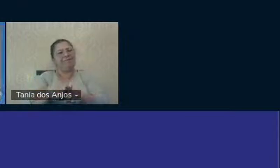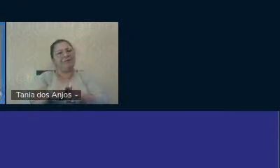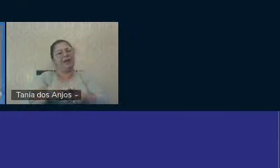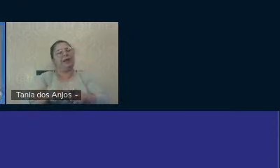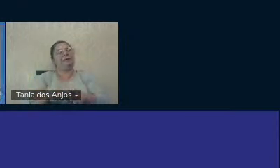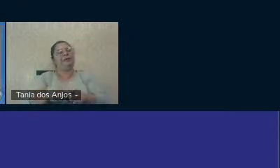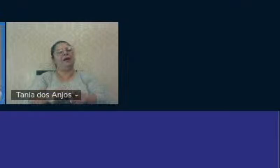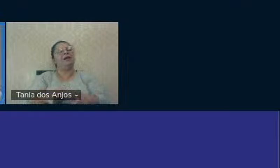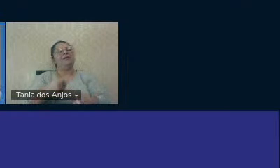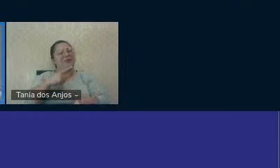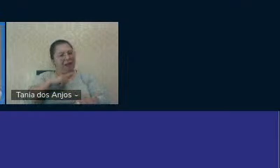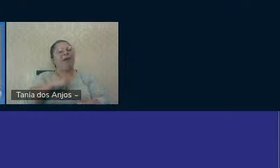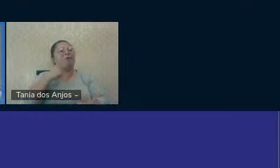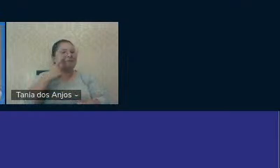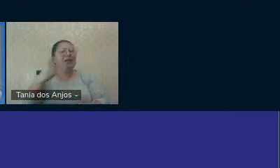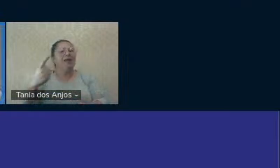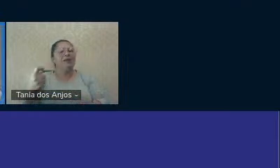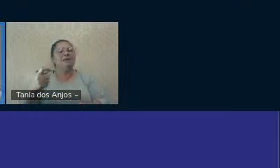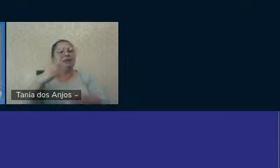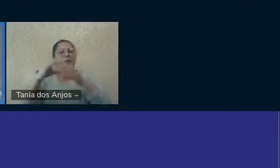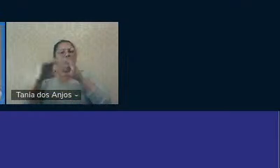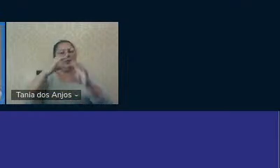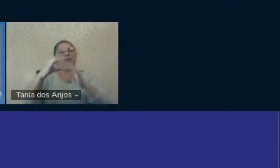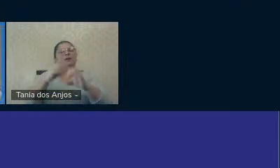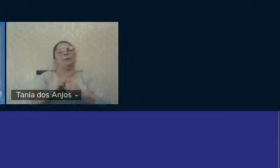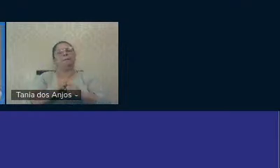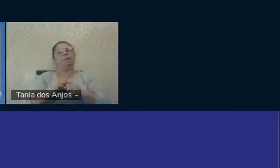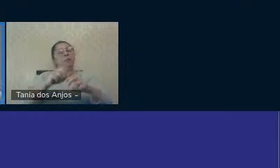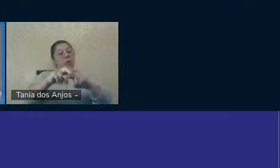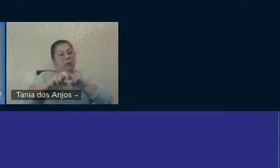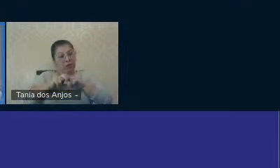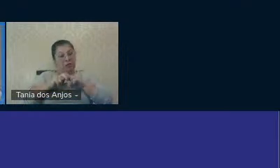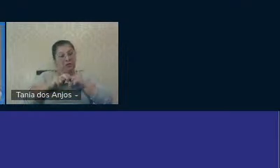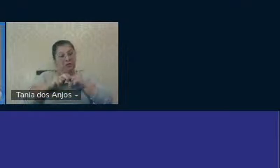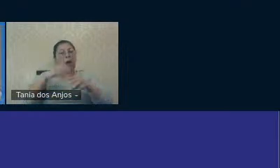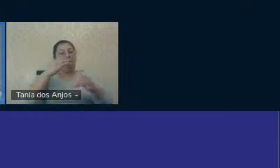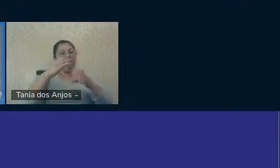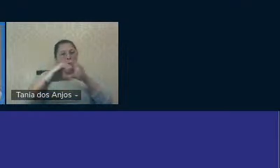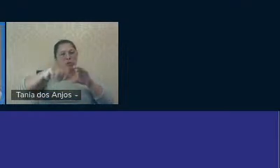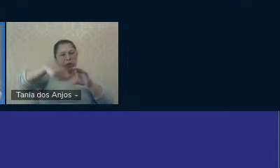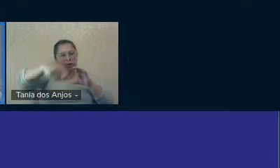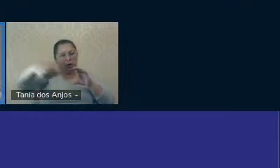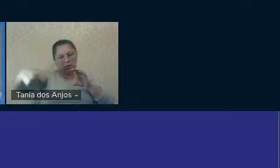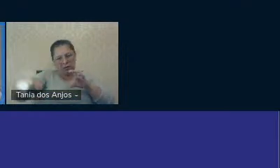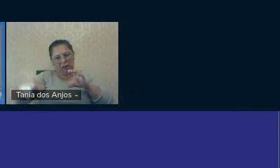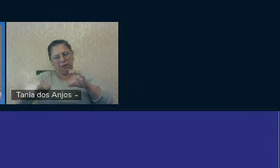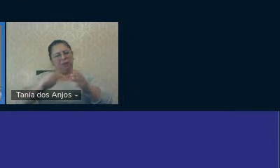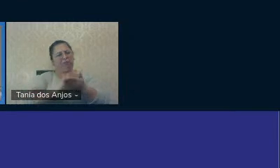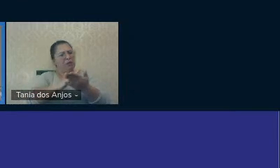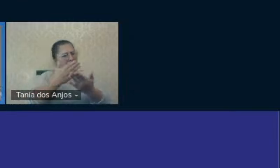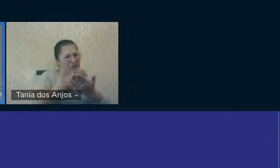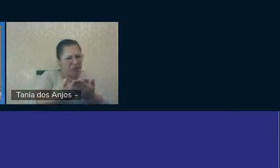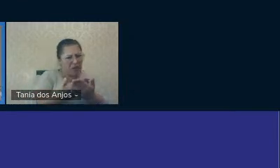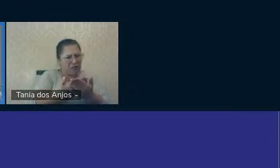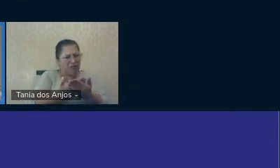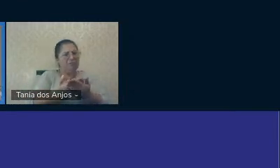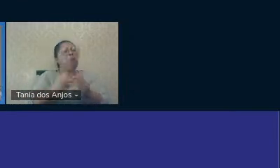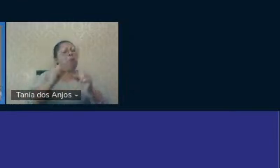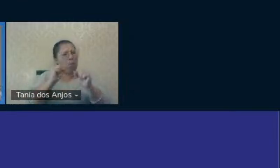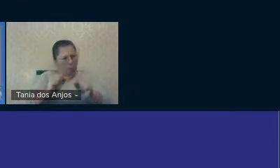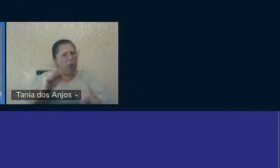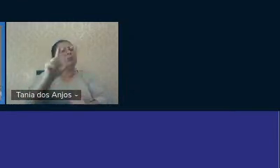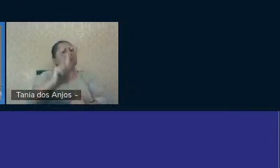eles apreciam a música, né? Então, assim, a música sinalizada, ela pode ser considerada, sim, uma literatura em Libras também,